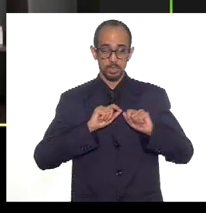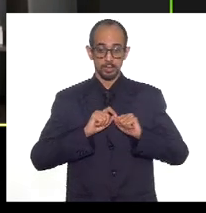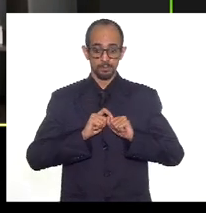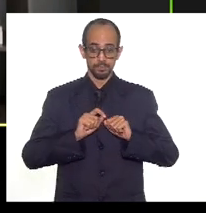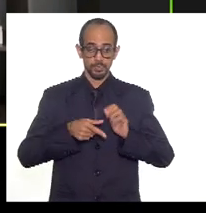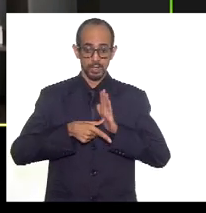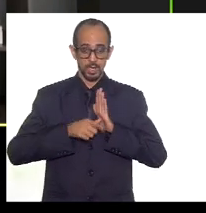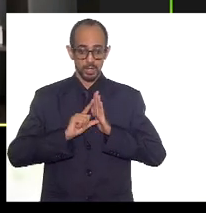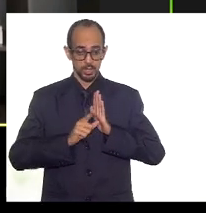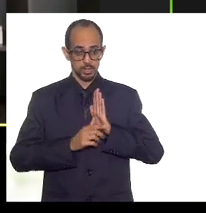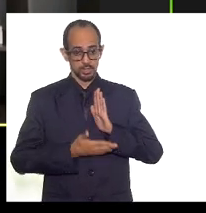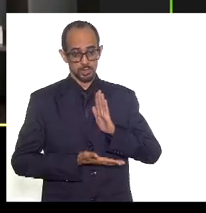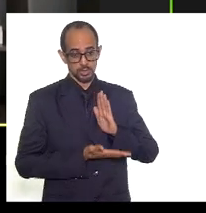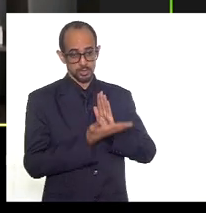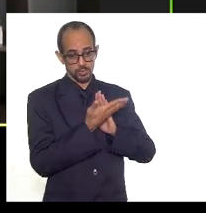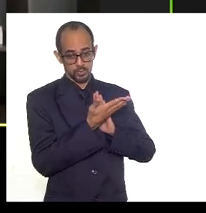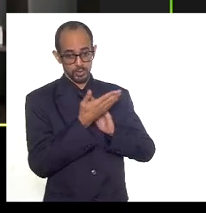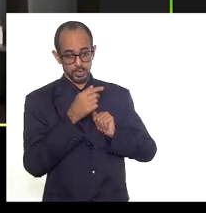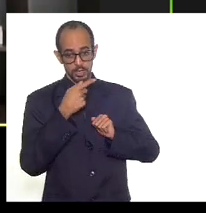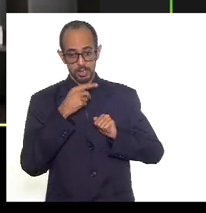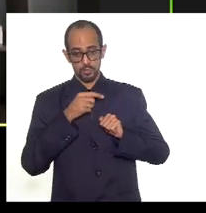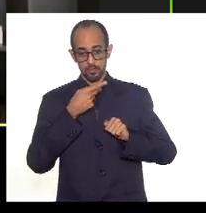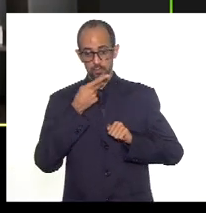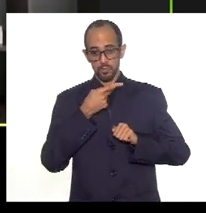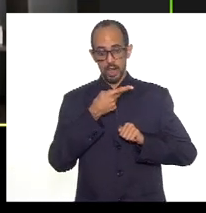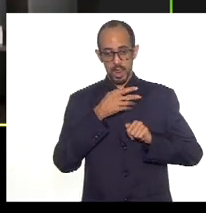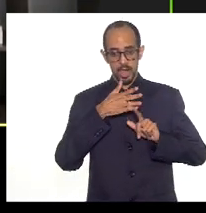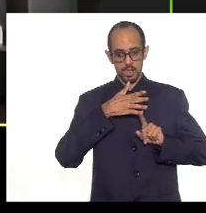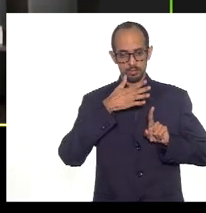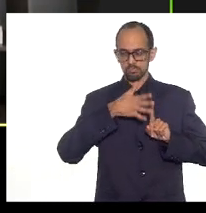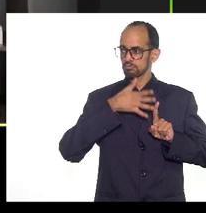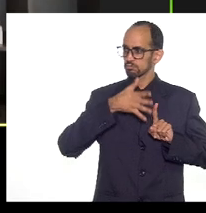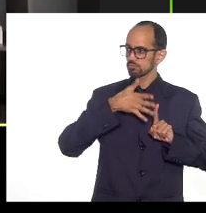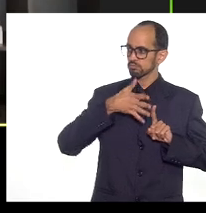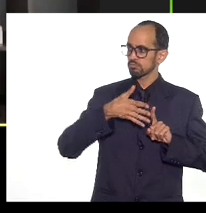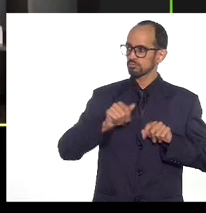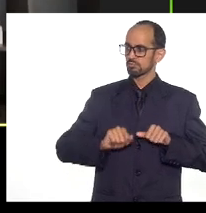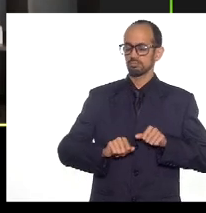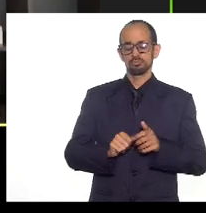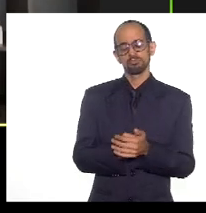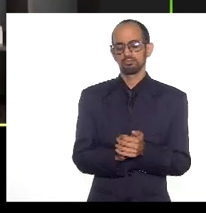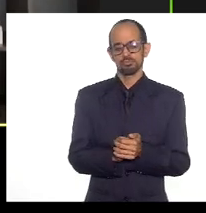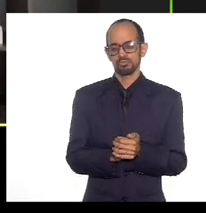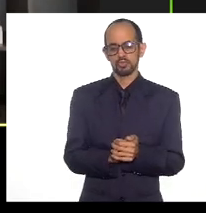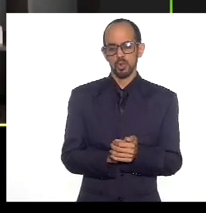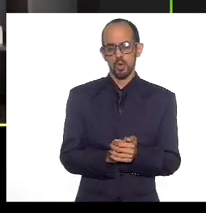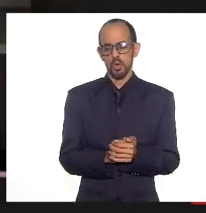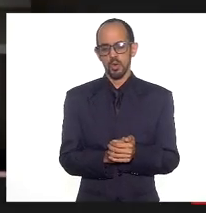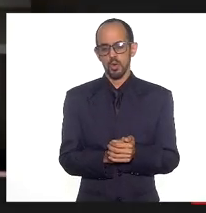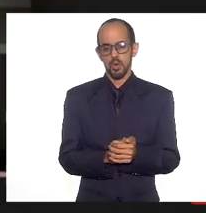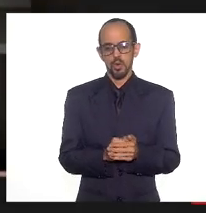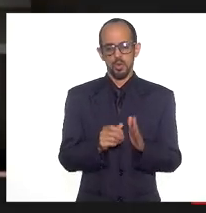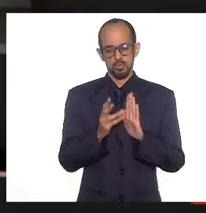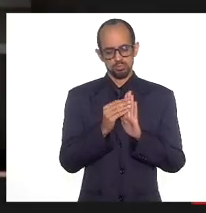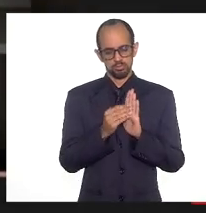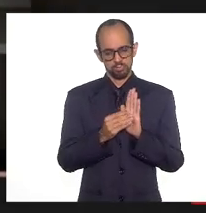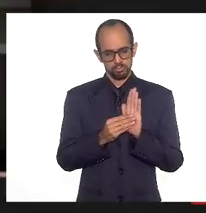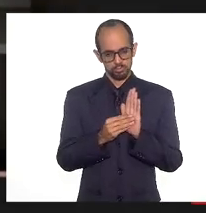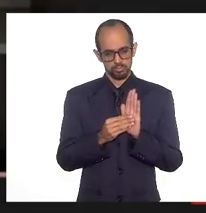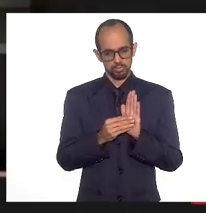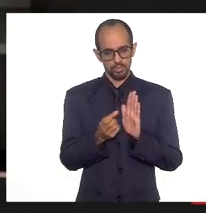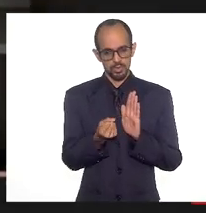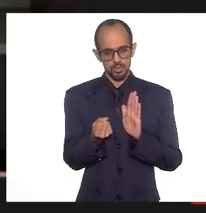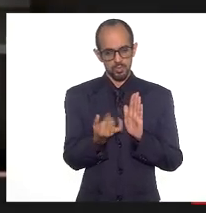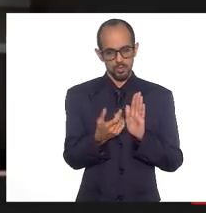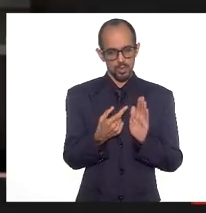antes de você até, inclusive, se manifestar, né, com muita propriedade nesse momento, quando